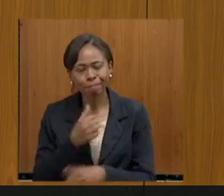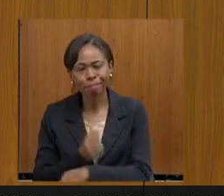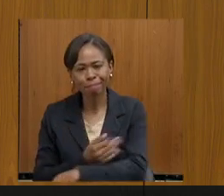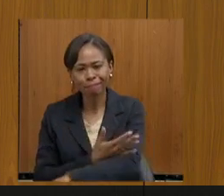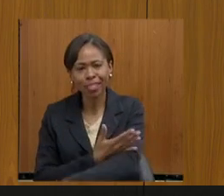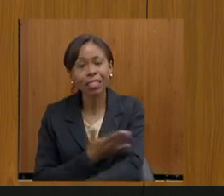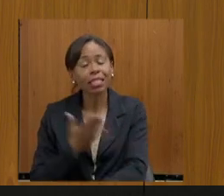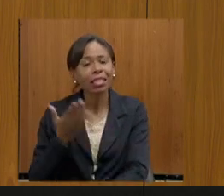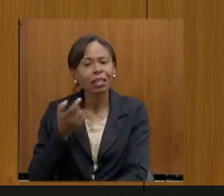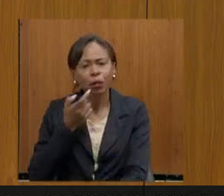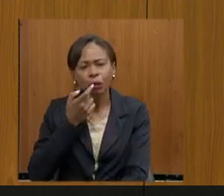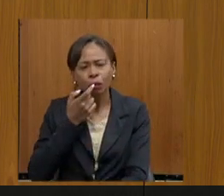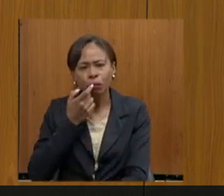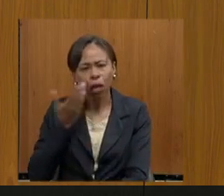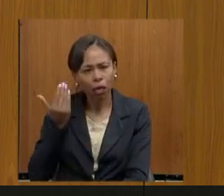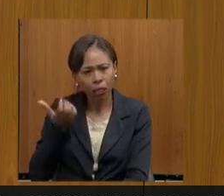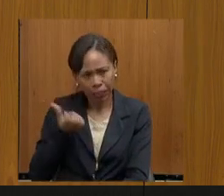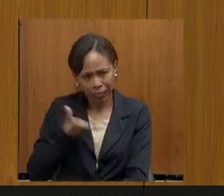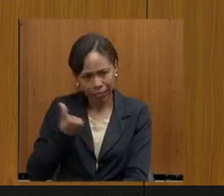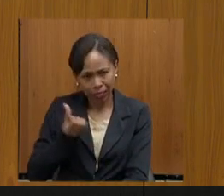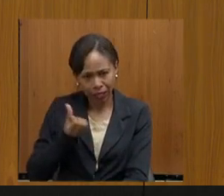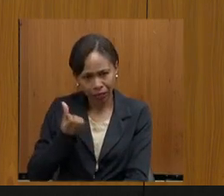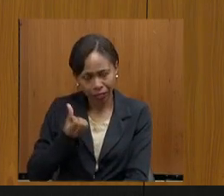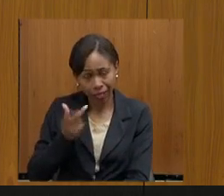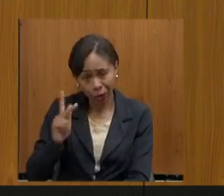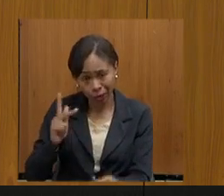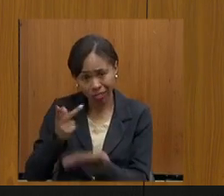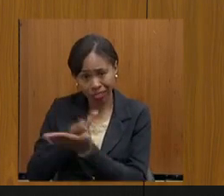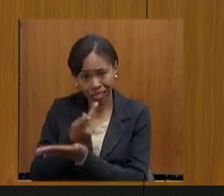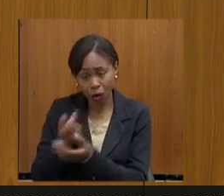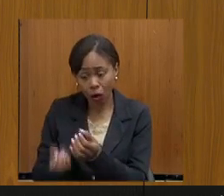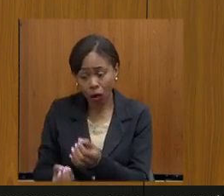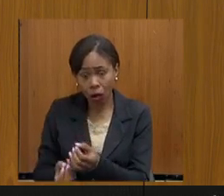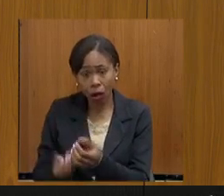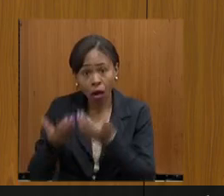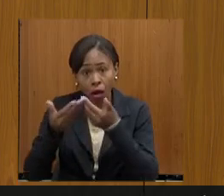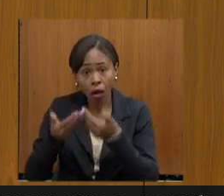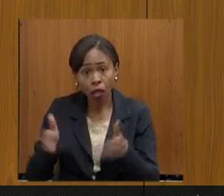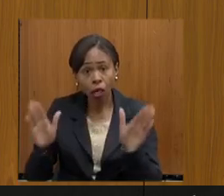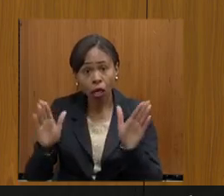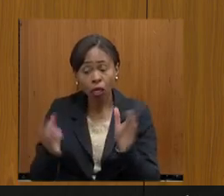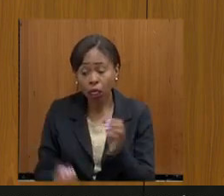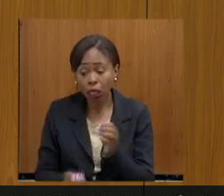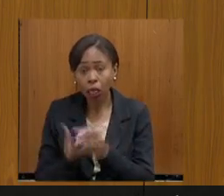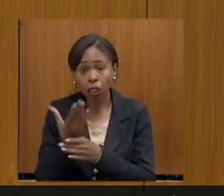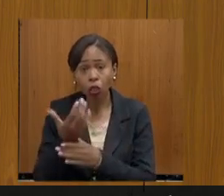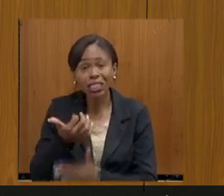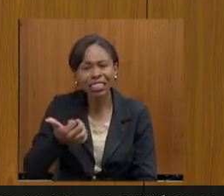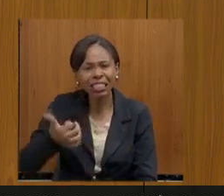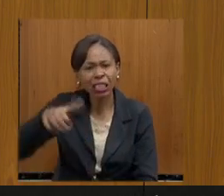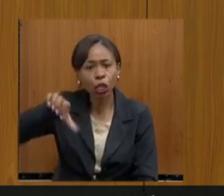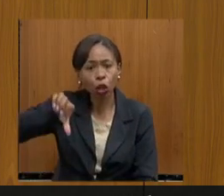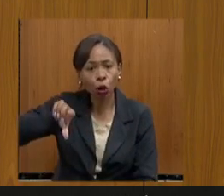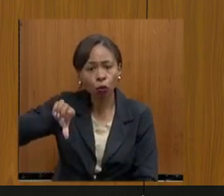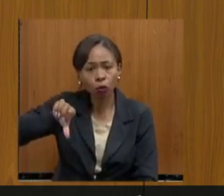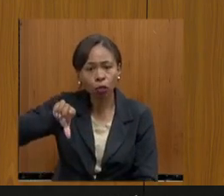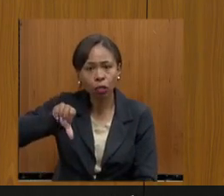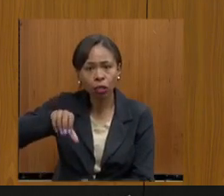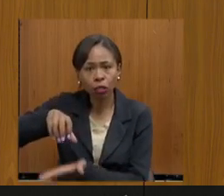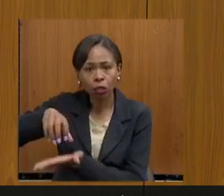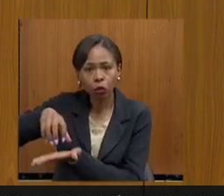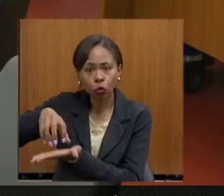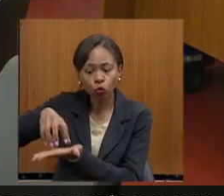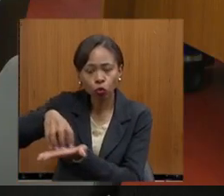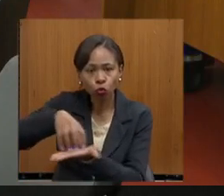tivemos a última sexta-feira a inauguração de 19 e substações eu não mesmo dia nós